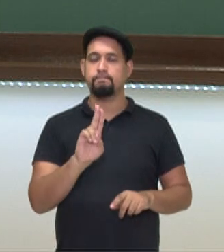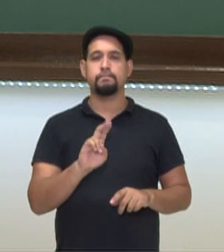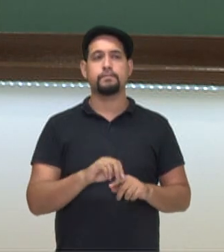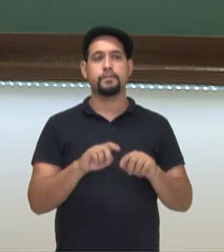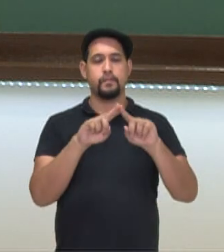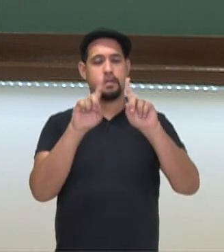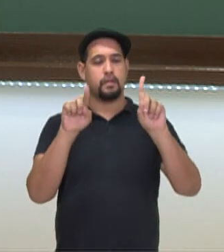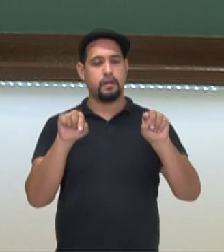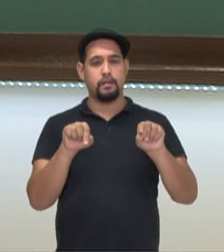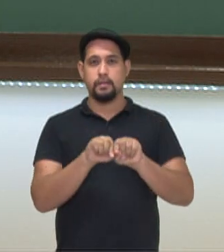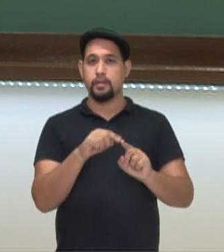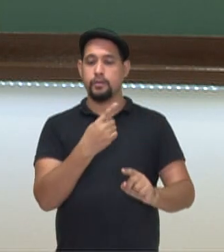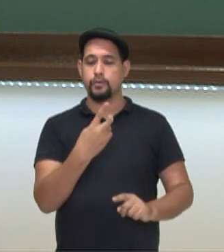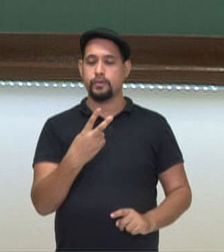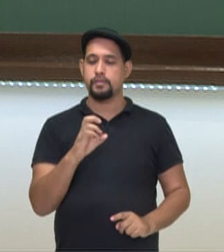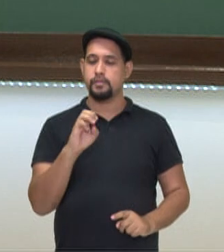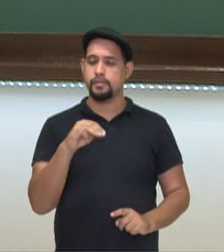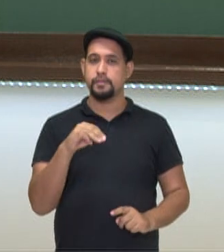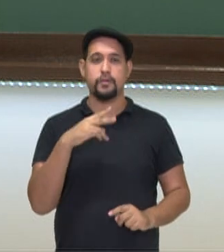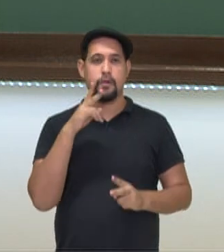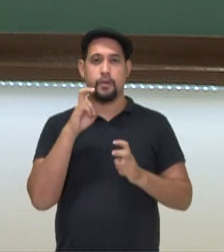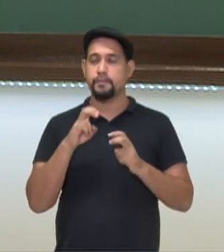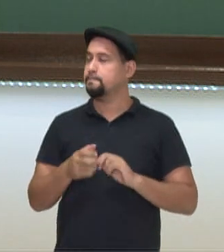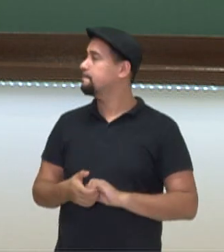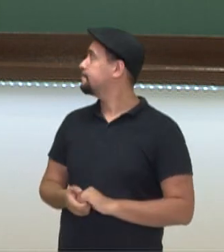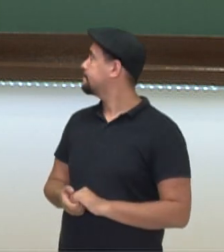de lado 12 centímetros. Então dá uma olhada.